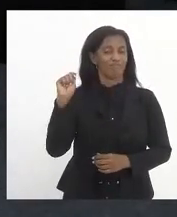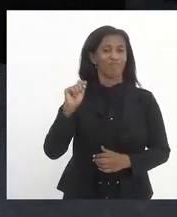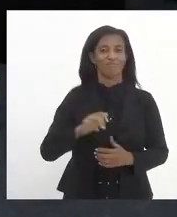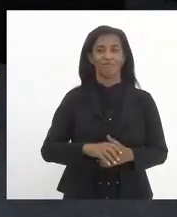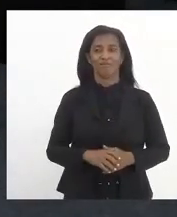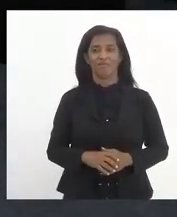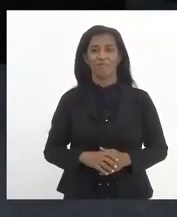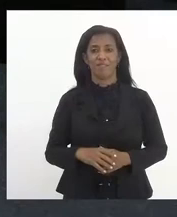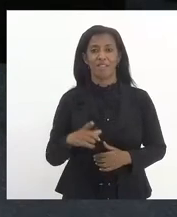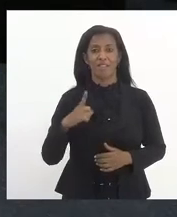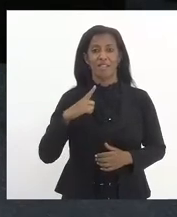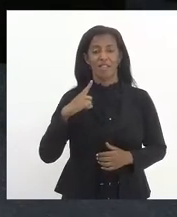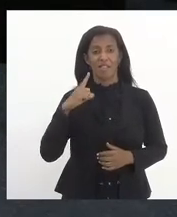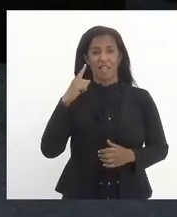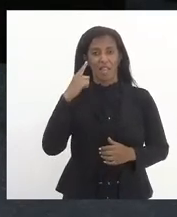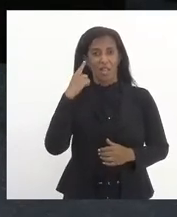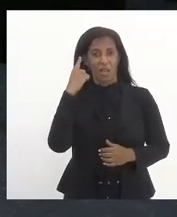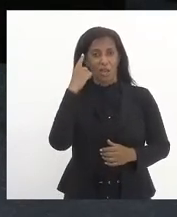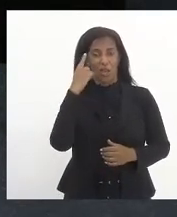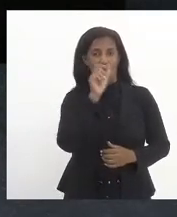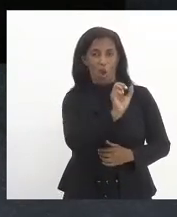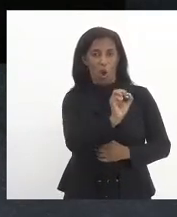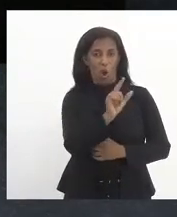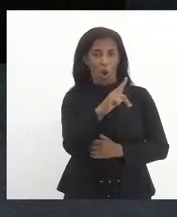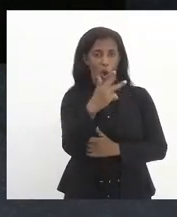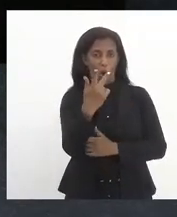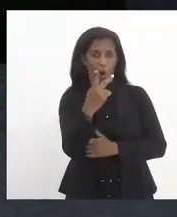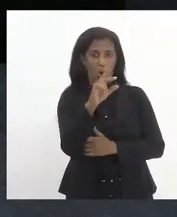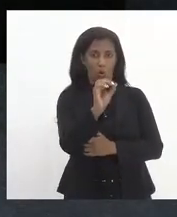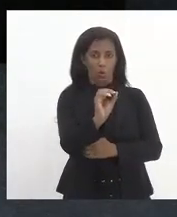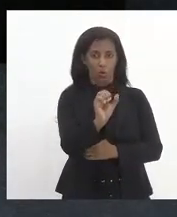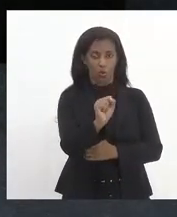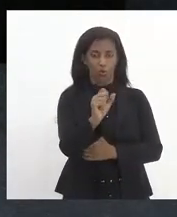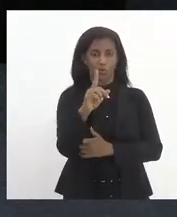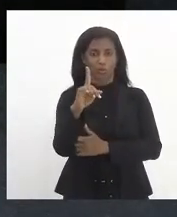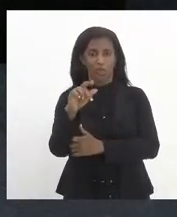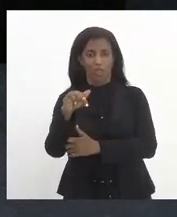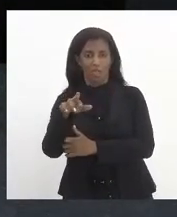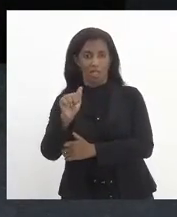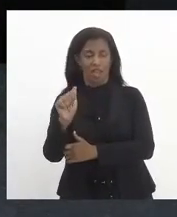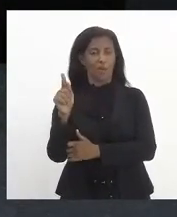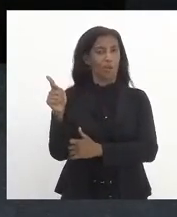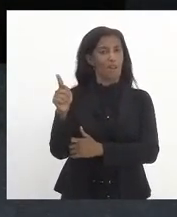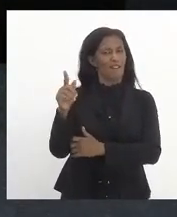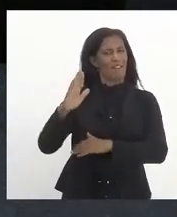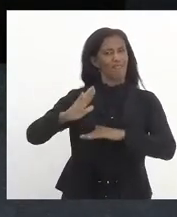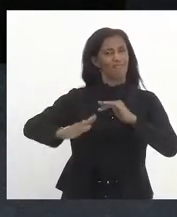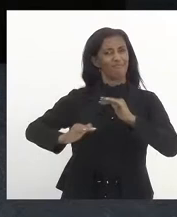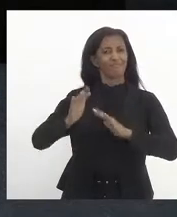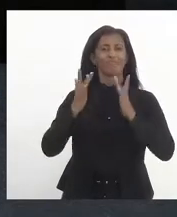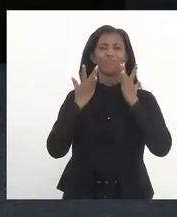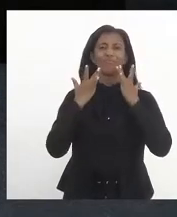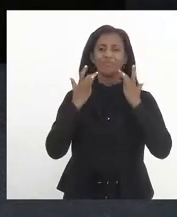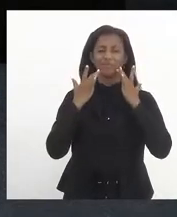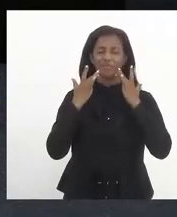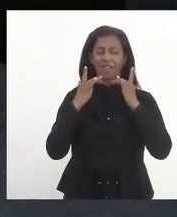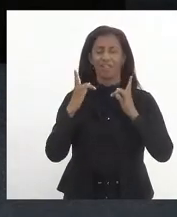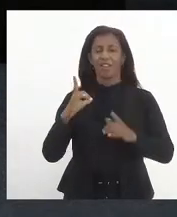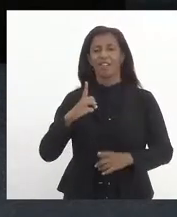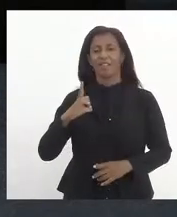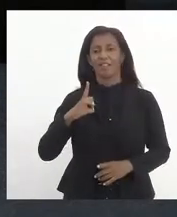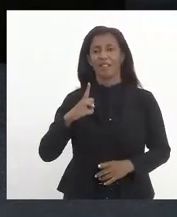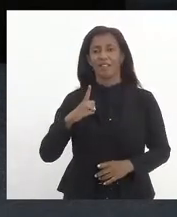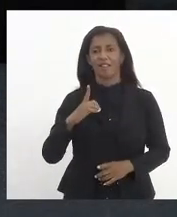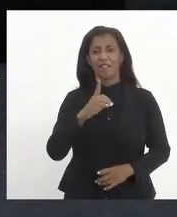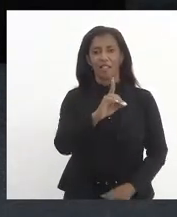com Olhos d'Água, que é a produtora desse teatro. Contou também, senhor presidente,